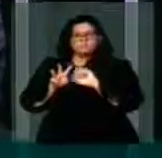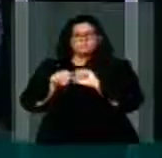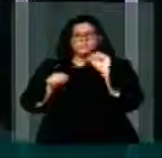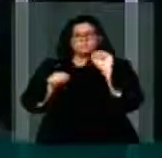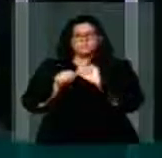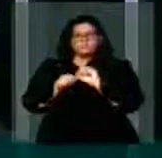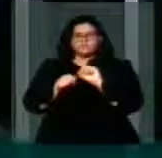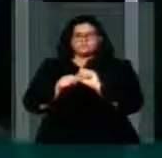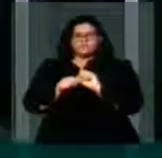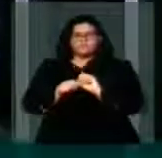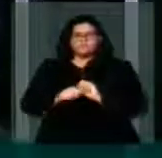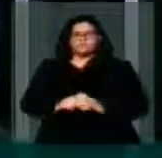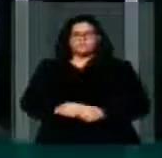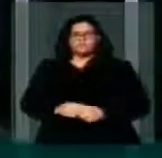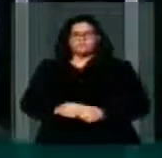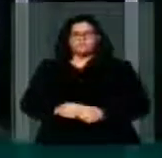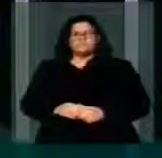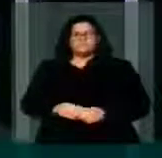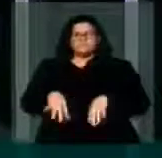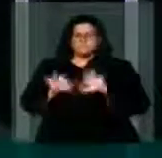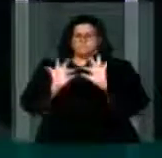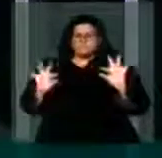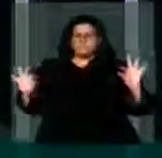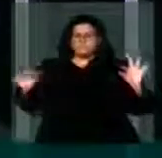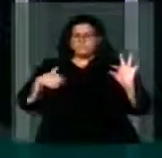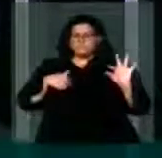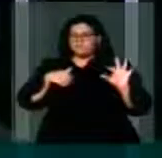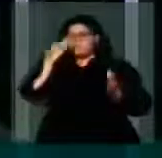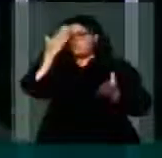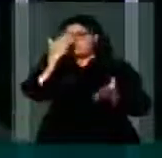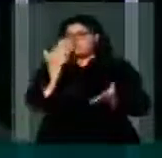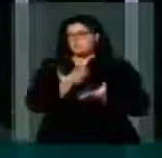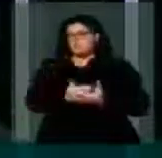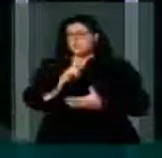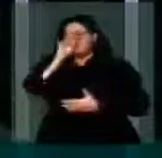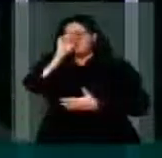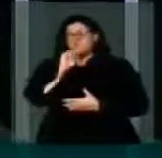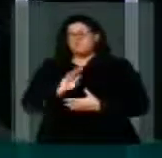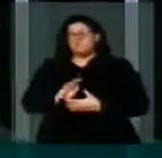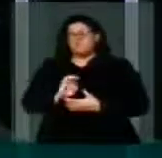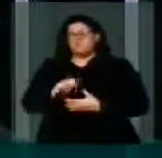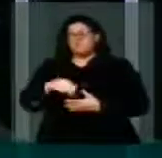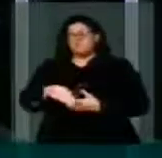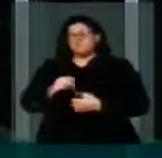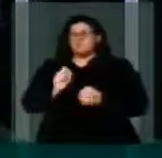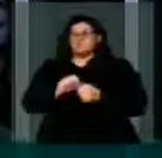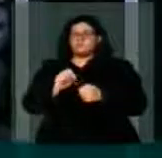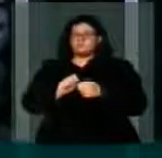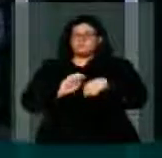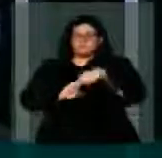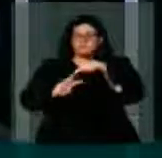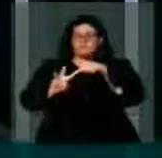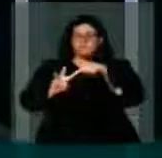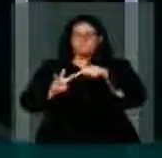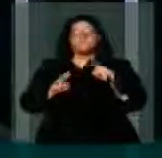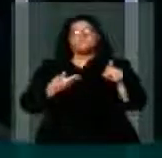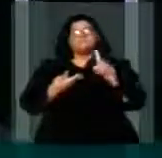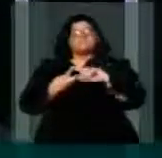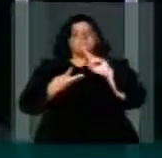parlamentar. Partindo dessa frase, eu acredito na força do bem, trabalharei em 3 pilares. Primeiramente, o pilar